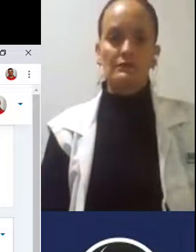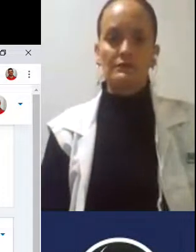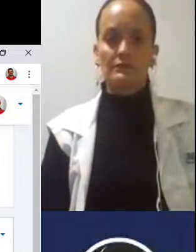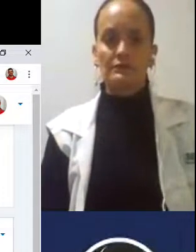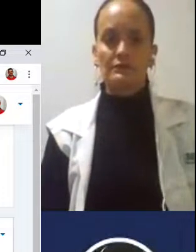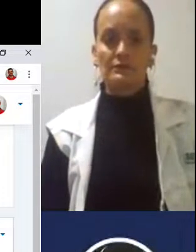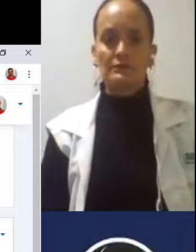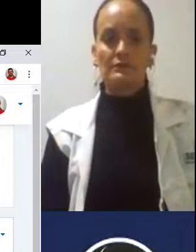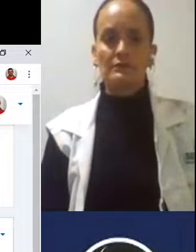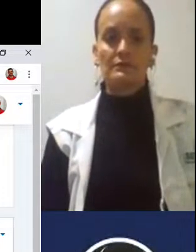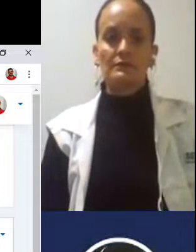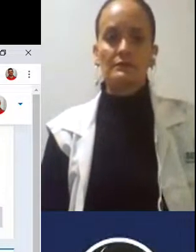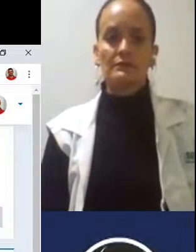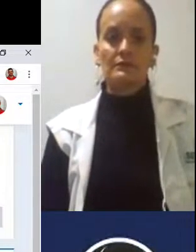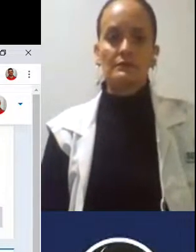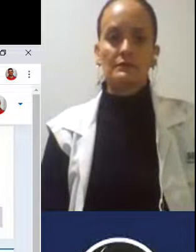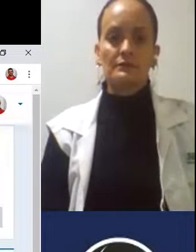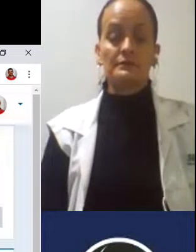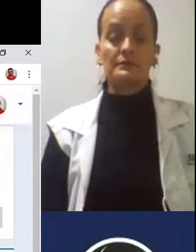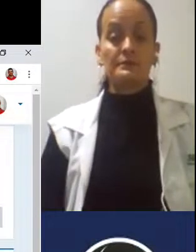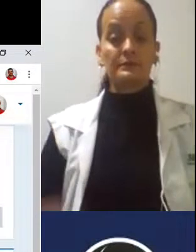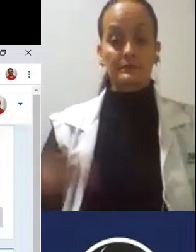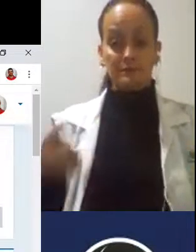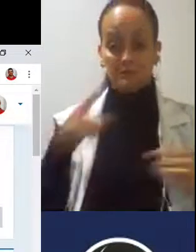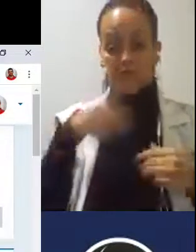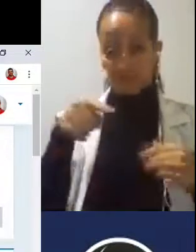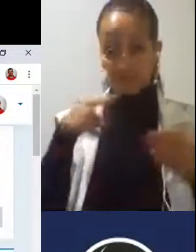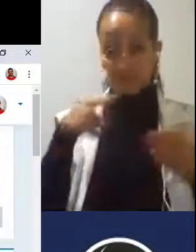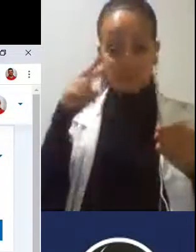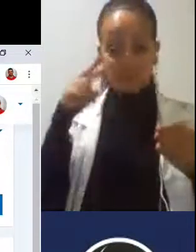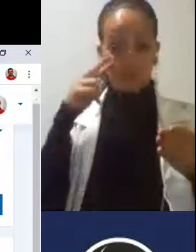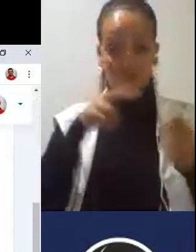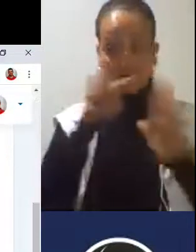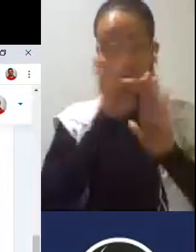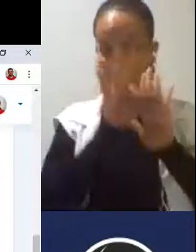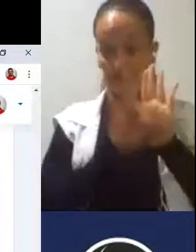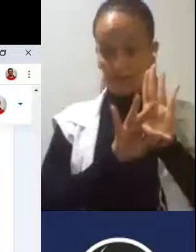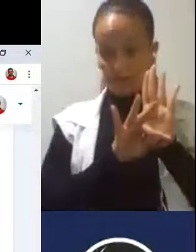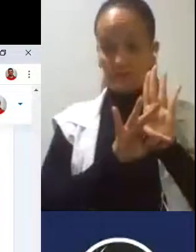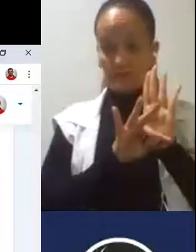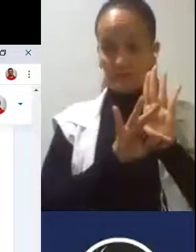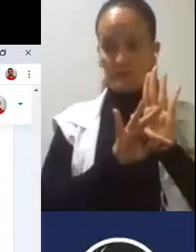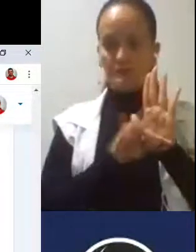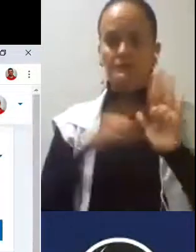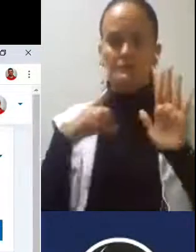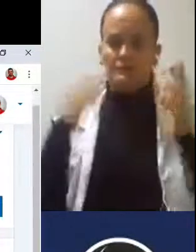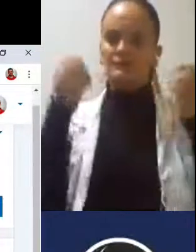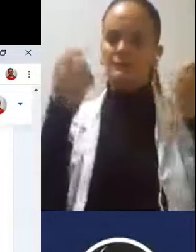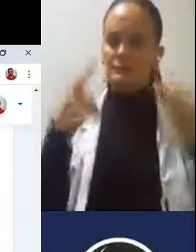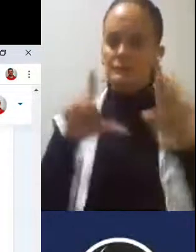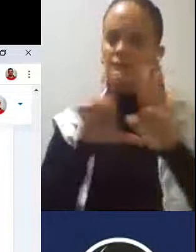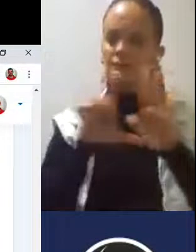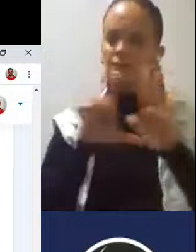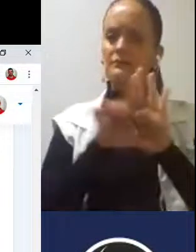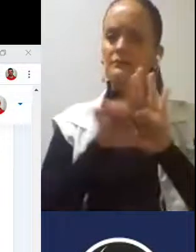Então, no livro texto, essa primeira lei de Ohm aí, ó, ela vai estar bem aqui. Só pegar aqui o conteúdo